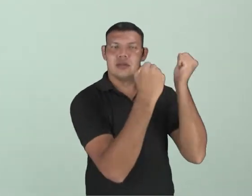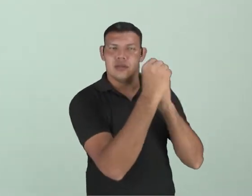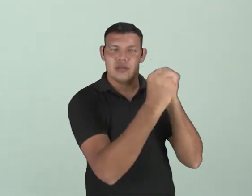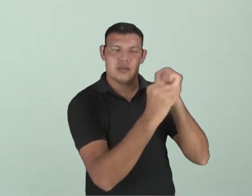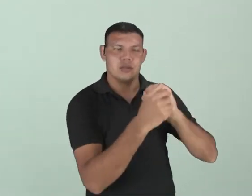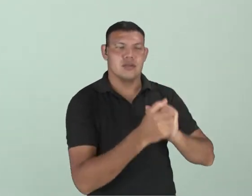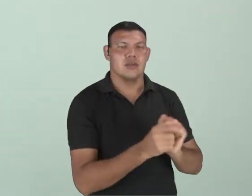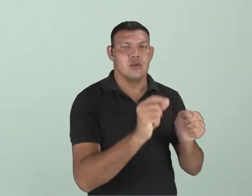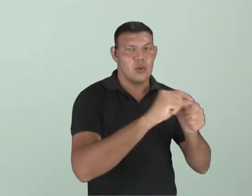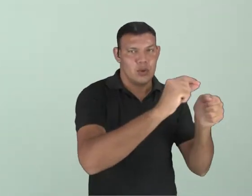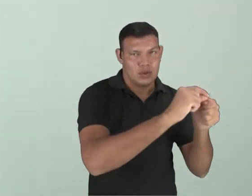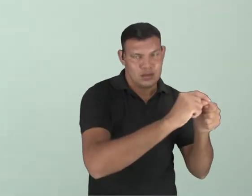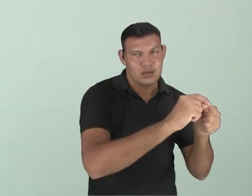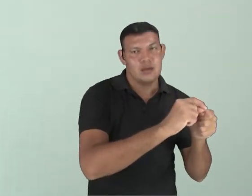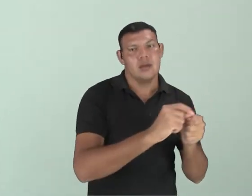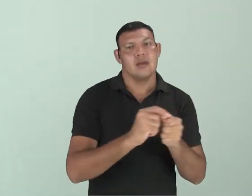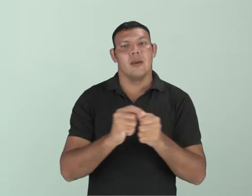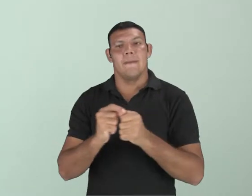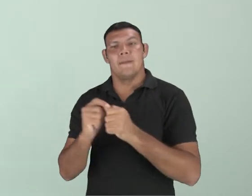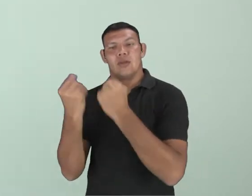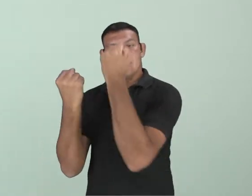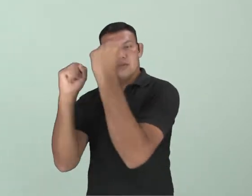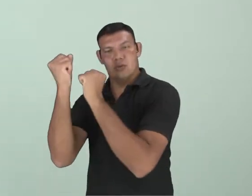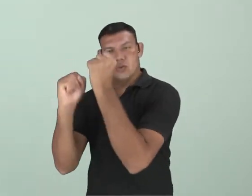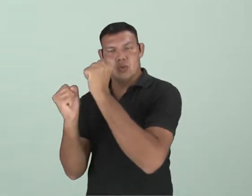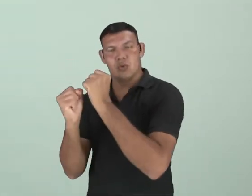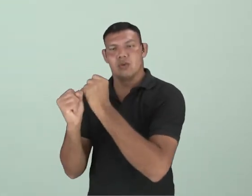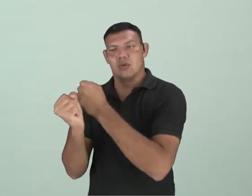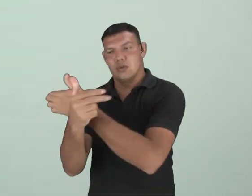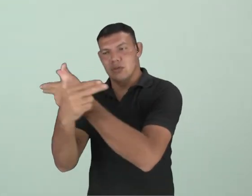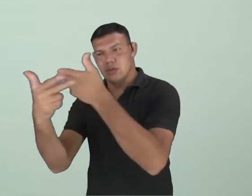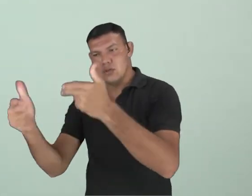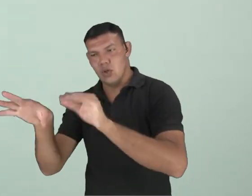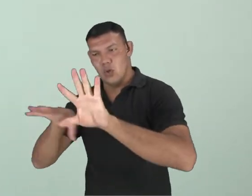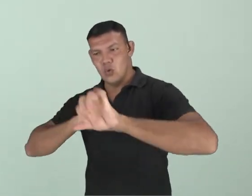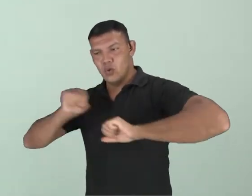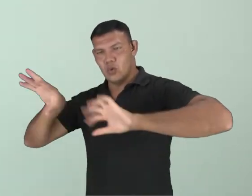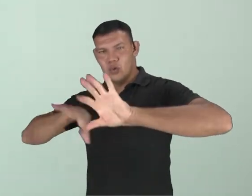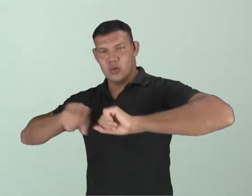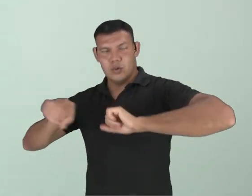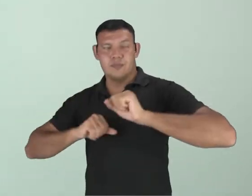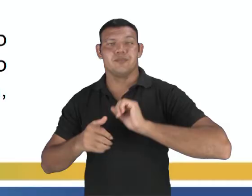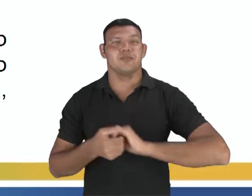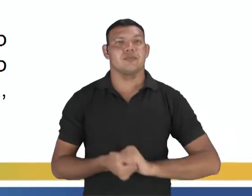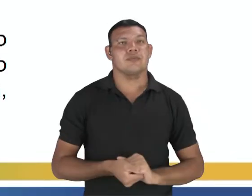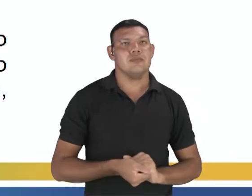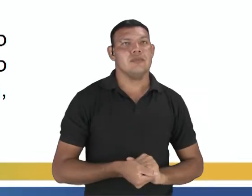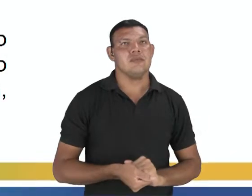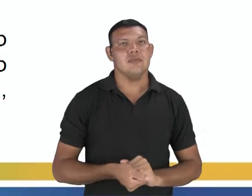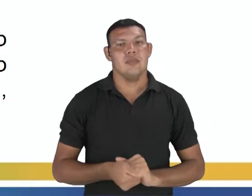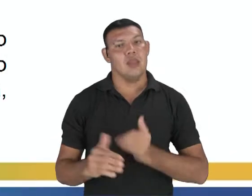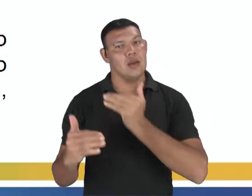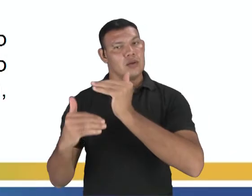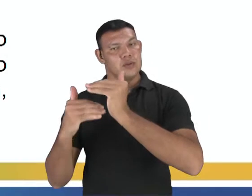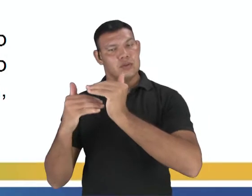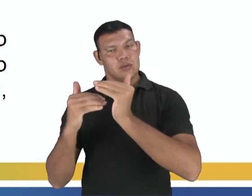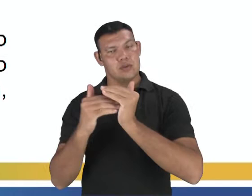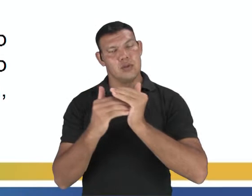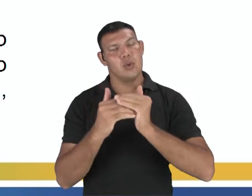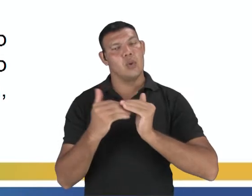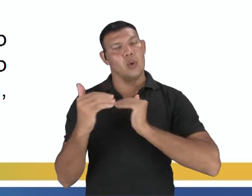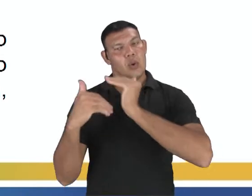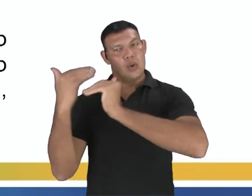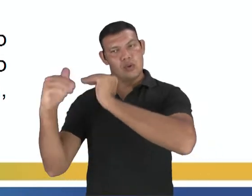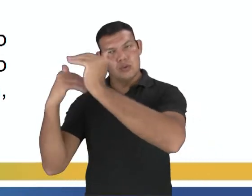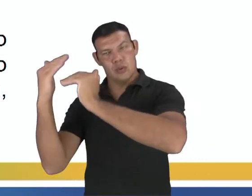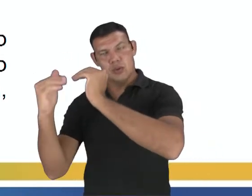consumo. E aí nós vamos falar um pouquinho sobre a evolução da indústria. Como que aconteceu essa evolução?